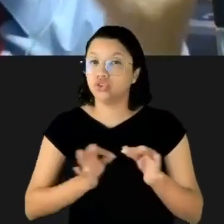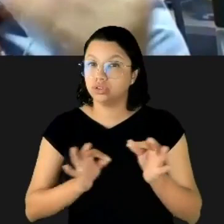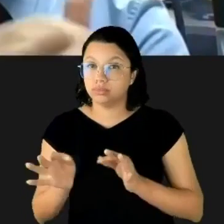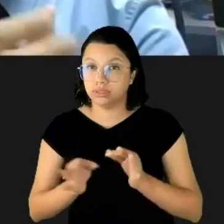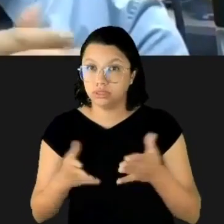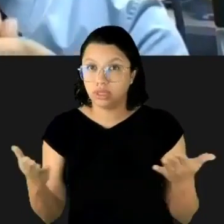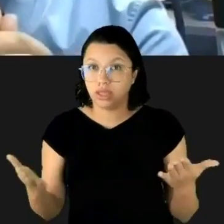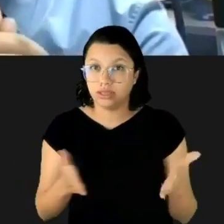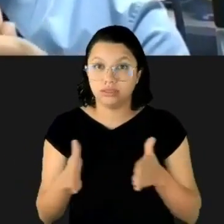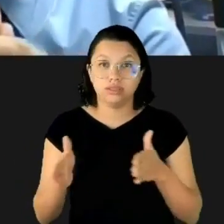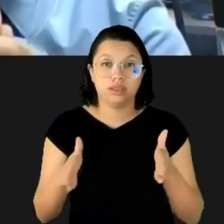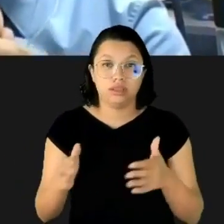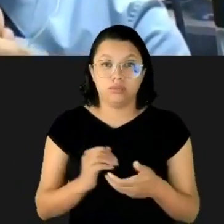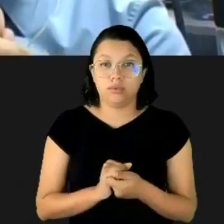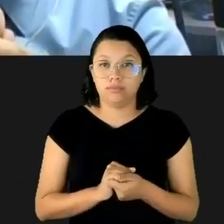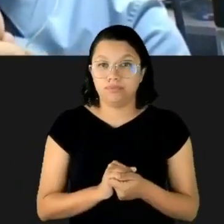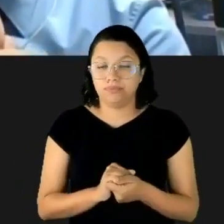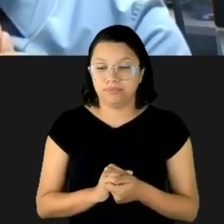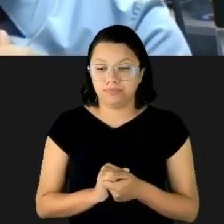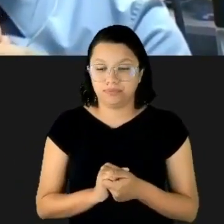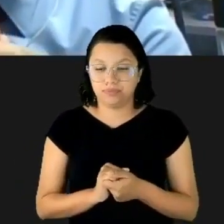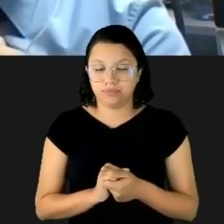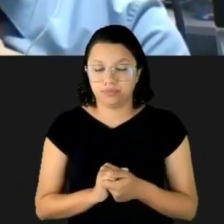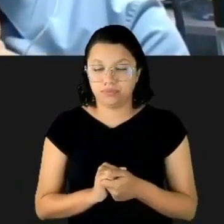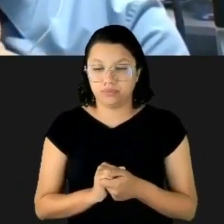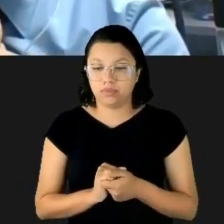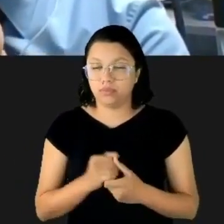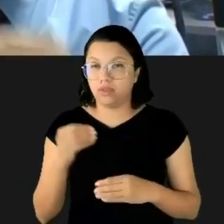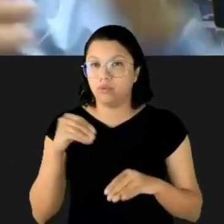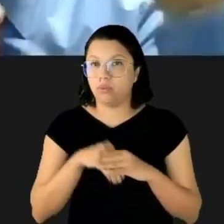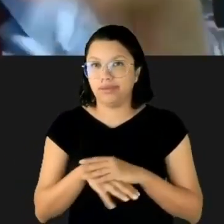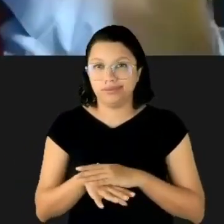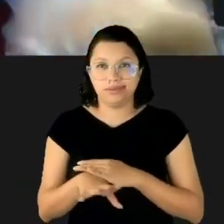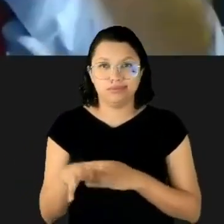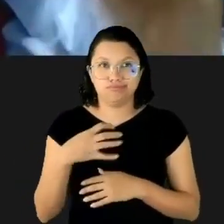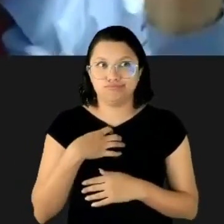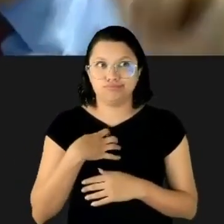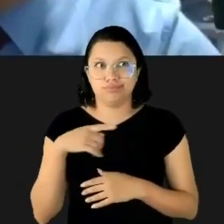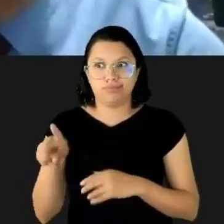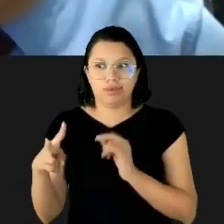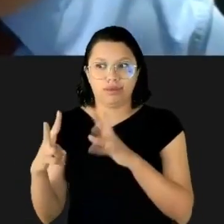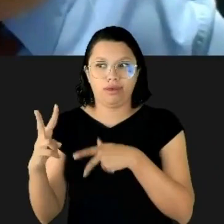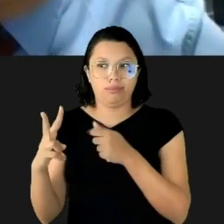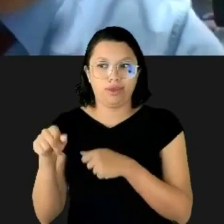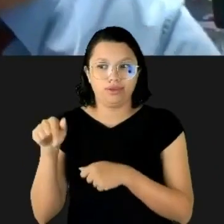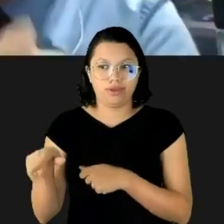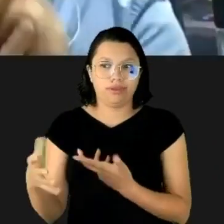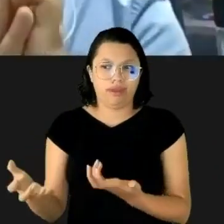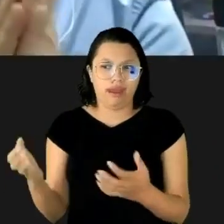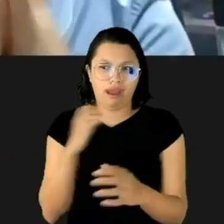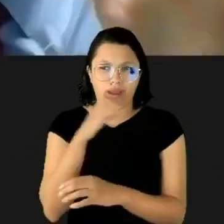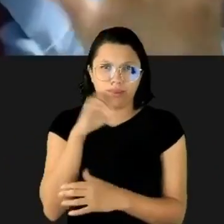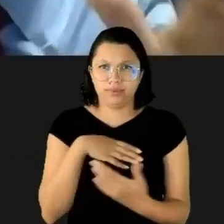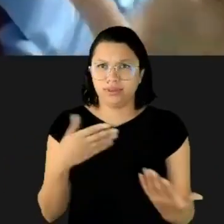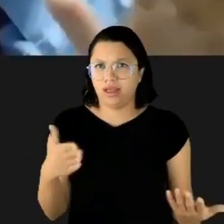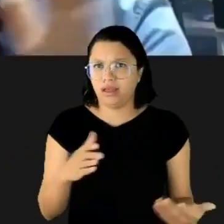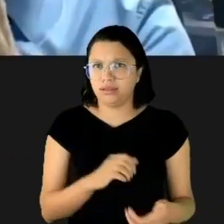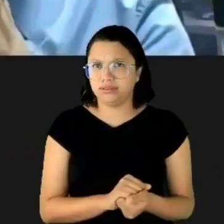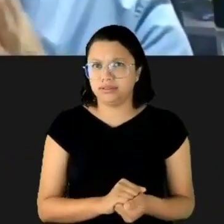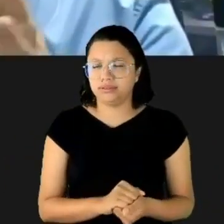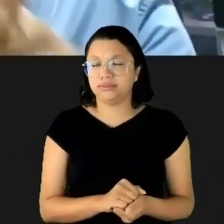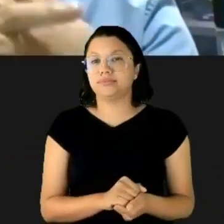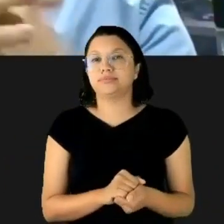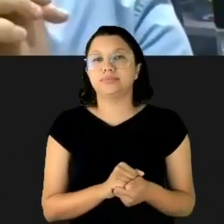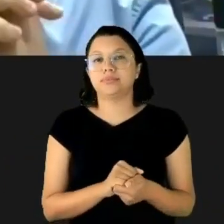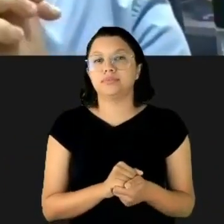entra no ritmo da parte se você entrar no ritmo da parte ele quer que o negócio ande ele quer que o negócio vá